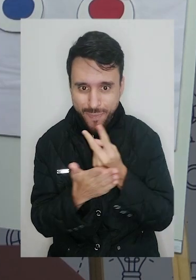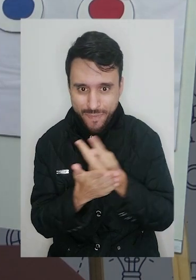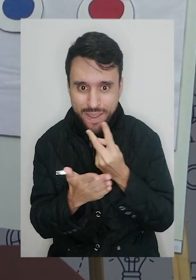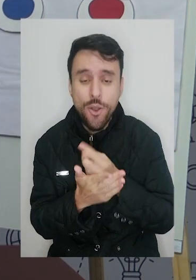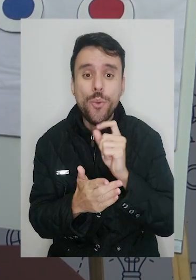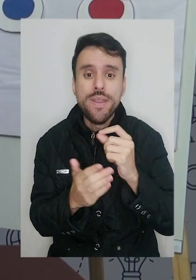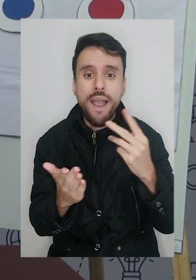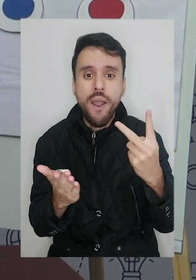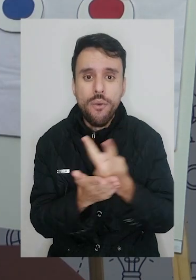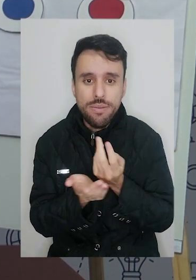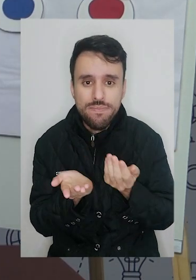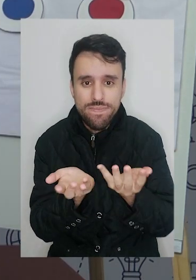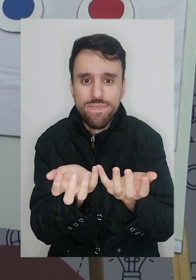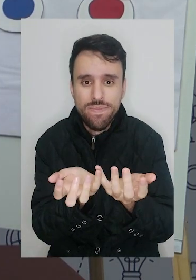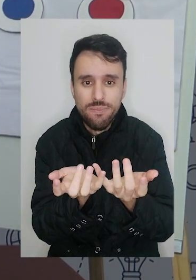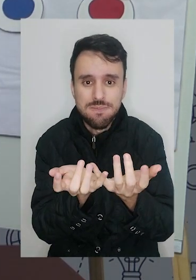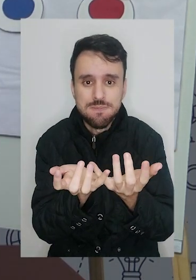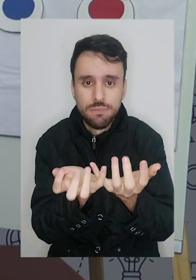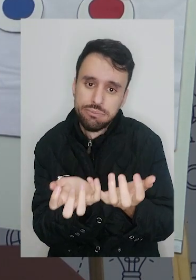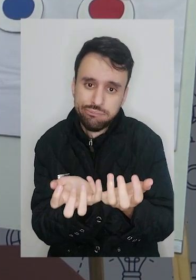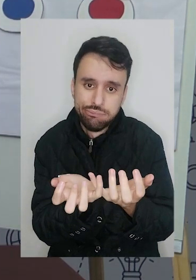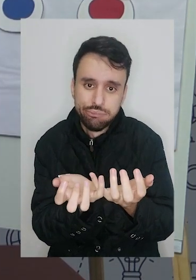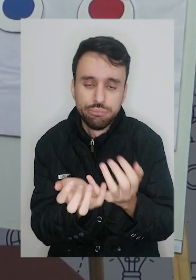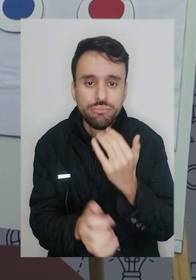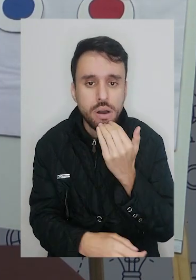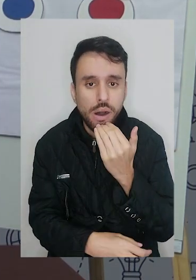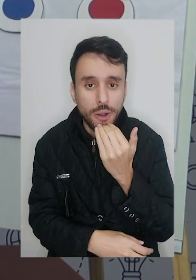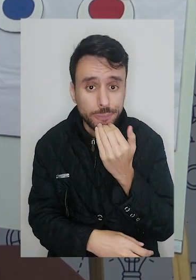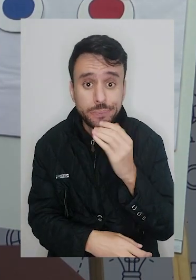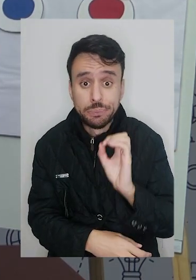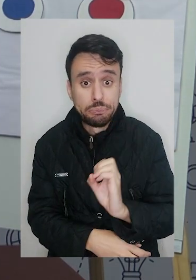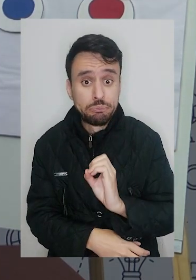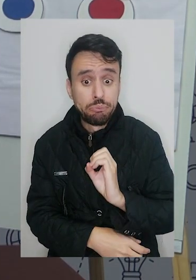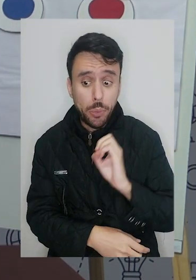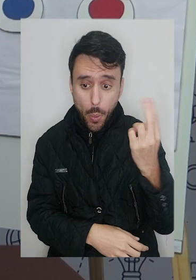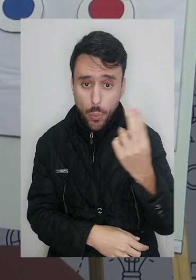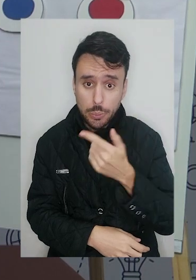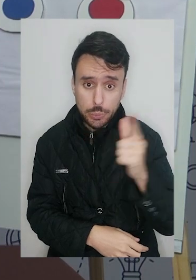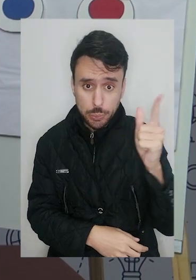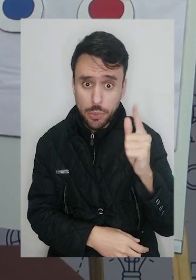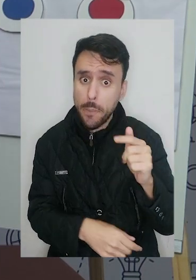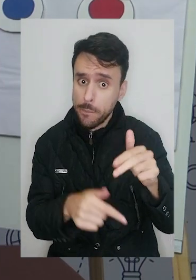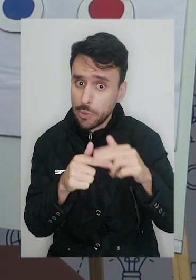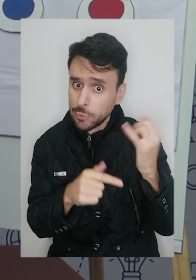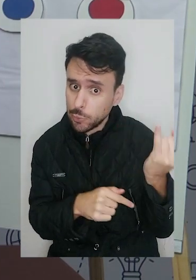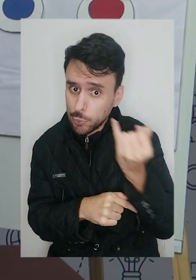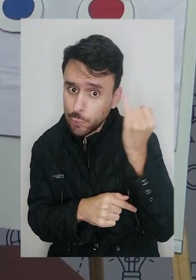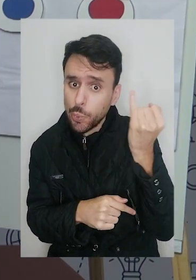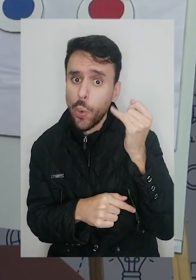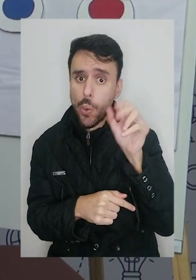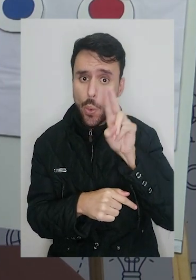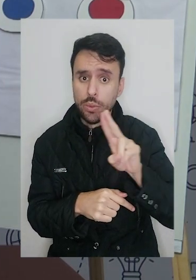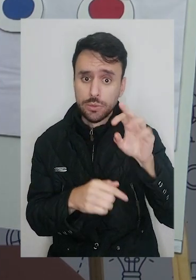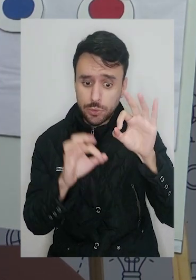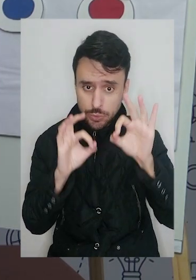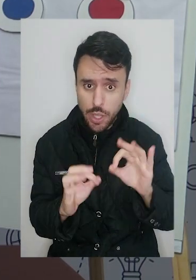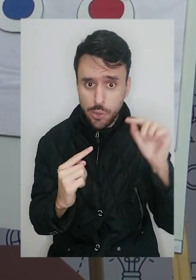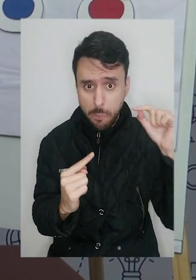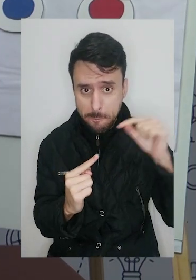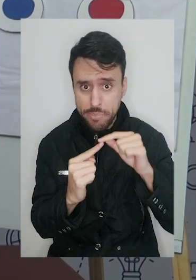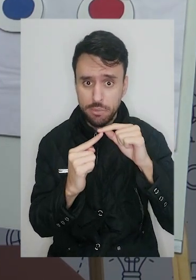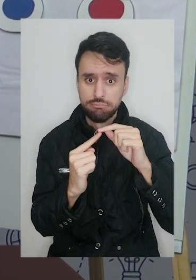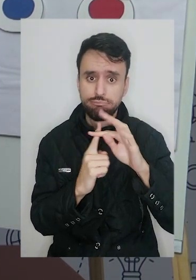direito. Então, nós também temos um controle de temperatura no forno elétrico. Olha como é importante essa questão